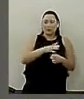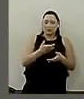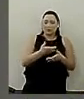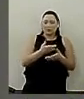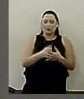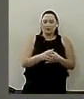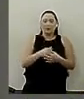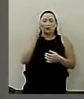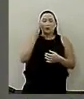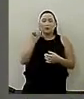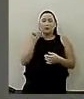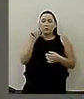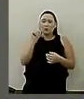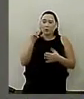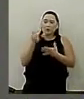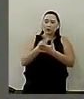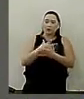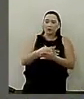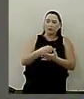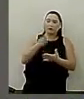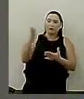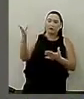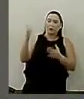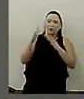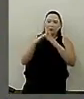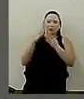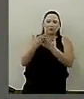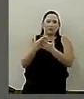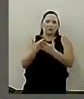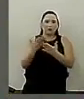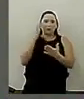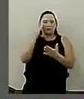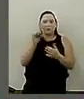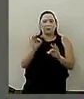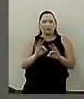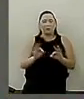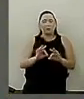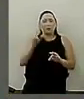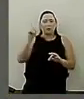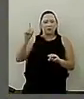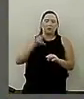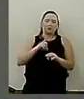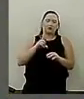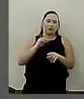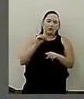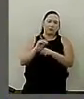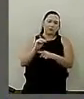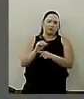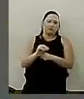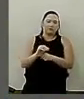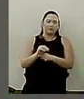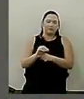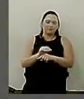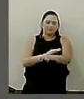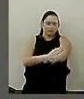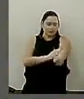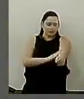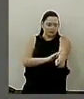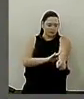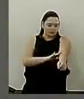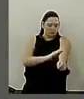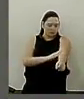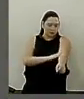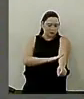De medo do que está acontecendo com o filho, com a filha. Deus cuida. Deus cuida não só diante